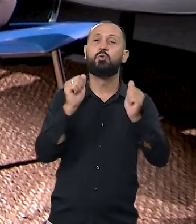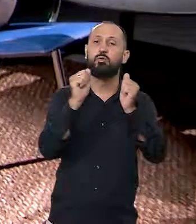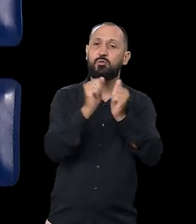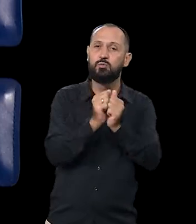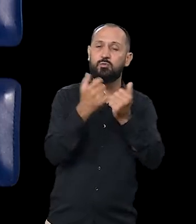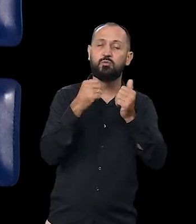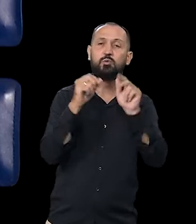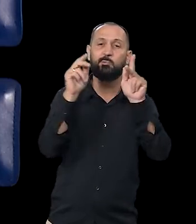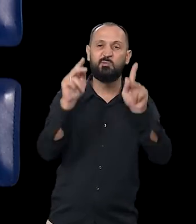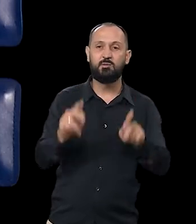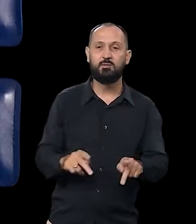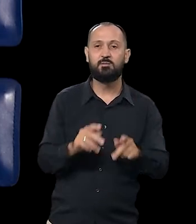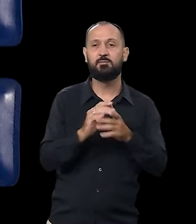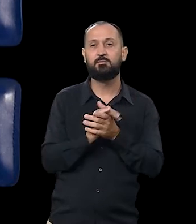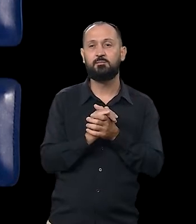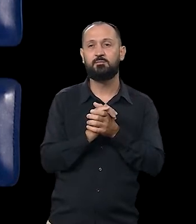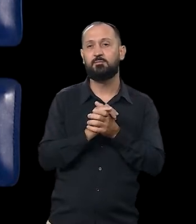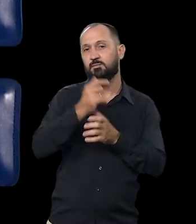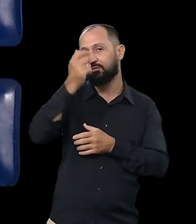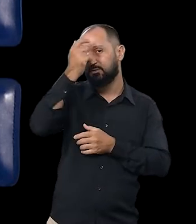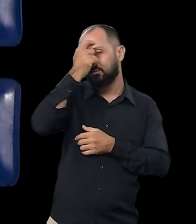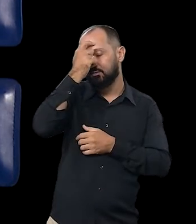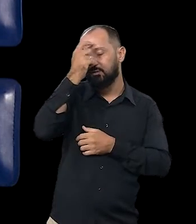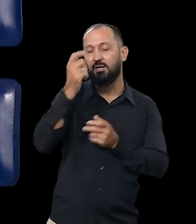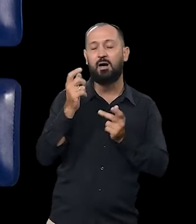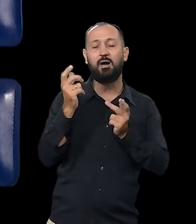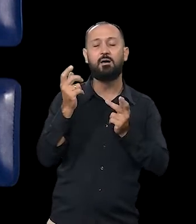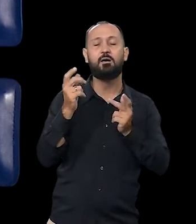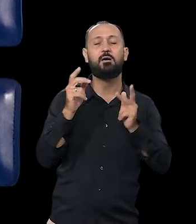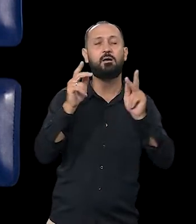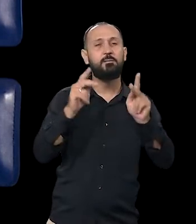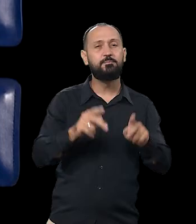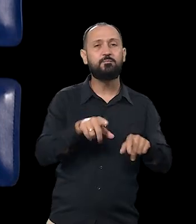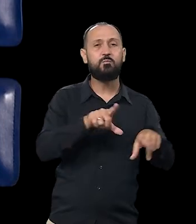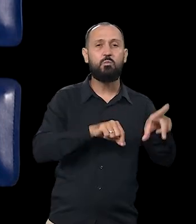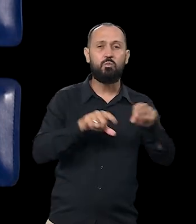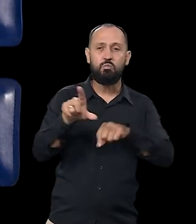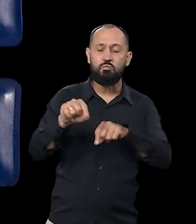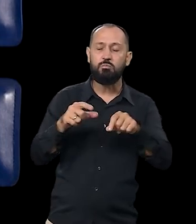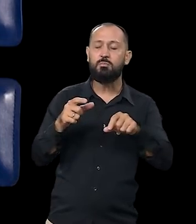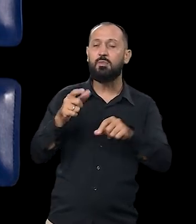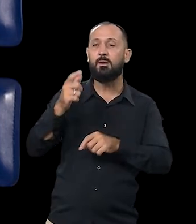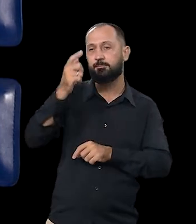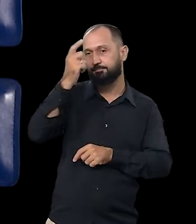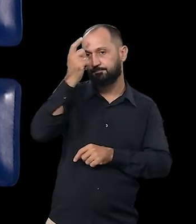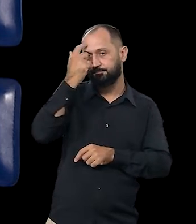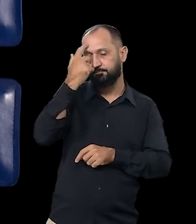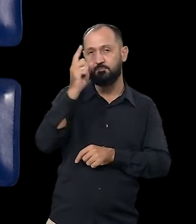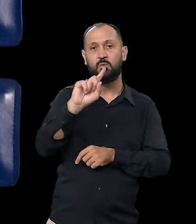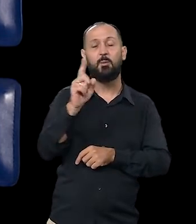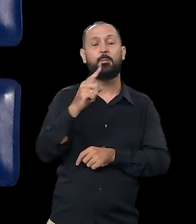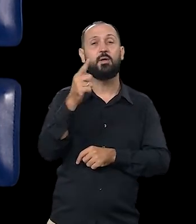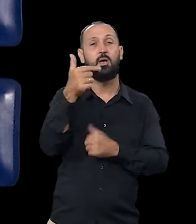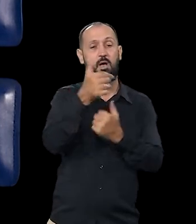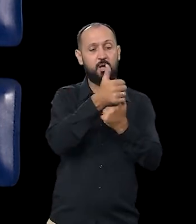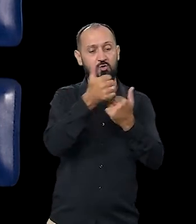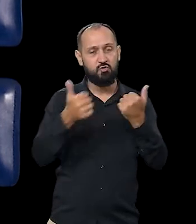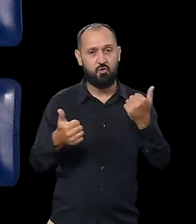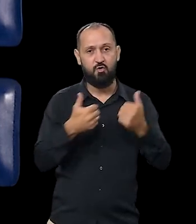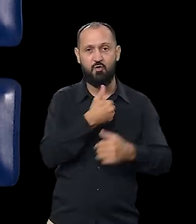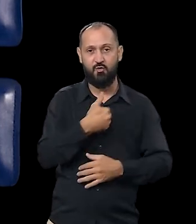cresce junto com a sua população, a maturidade das pessoas em fazer boas escolhas, e penso, não é porque eu